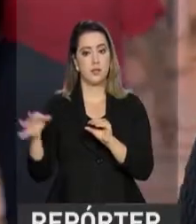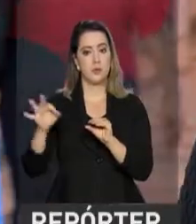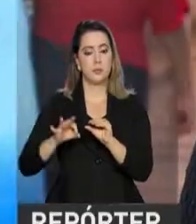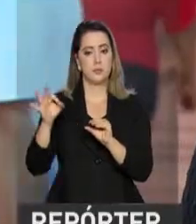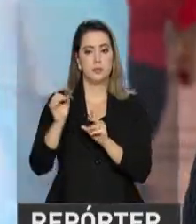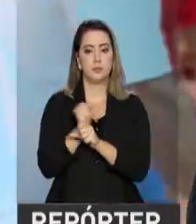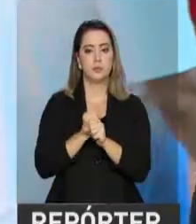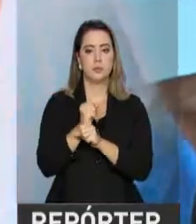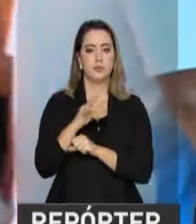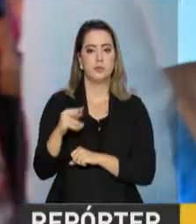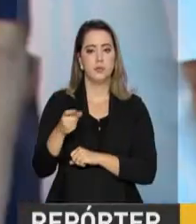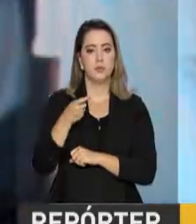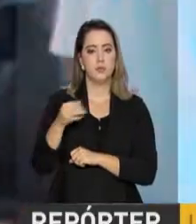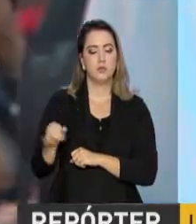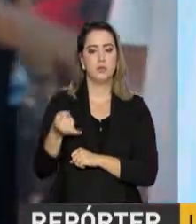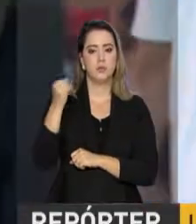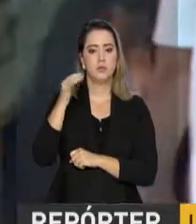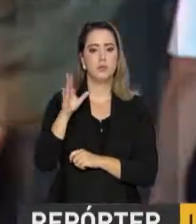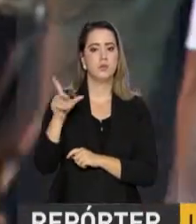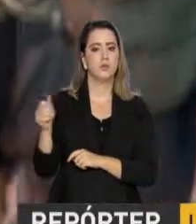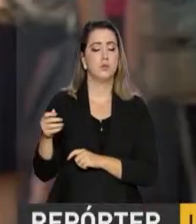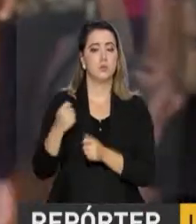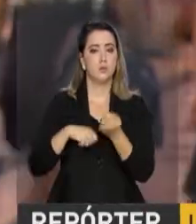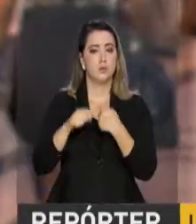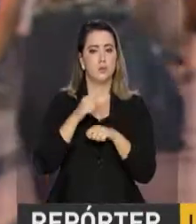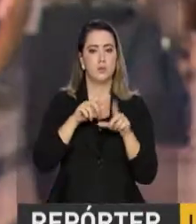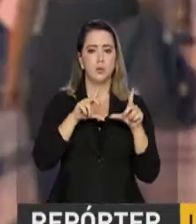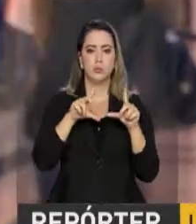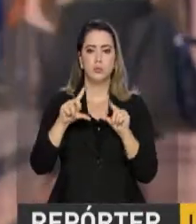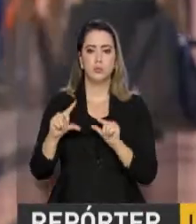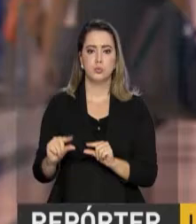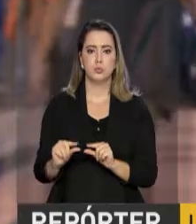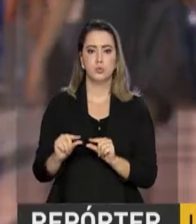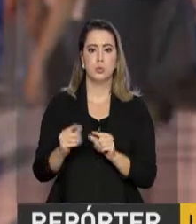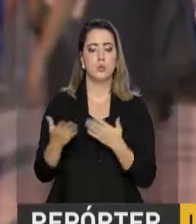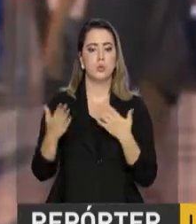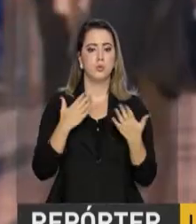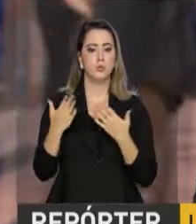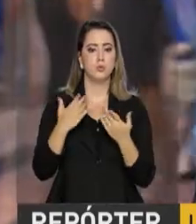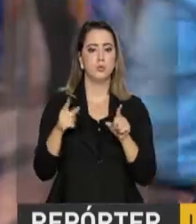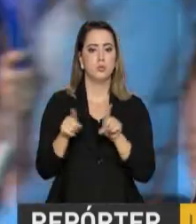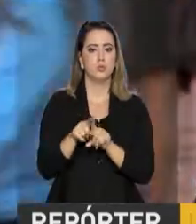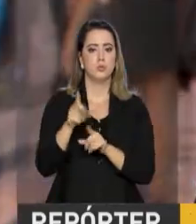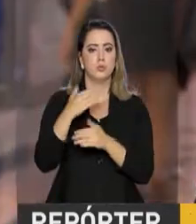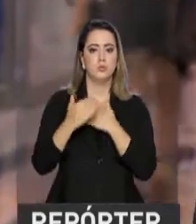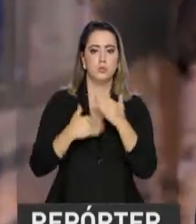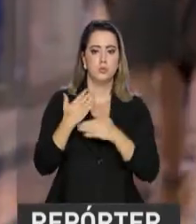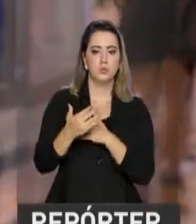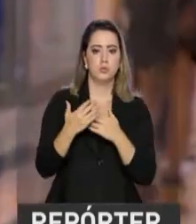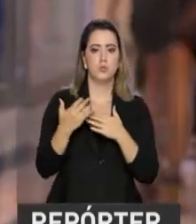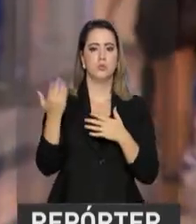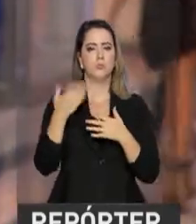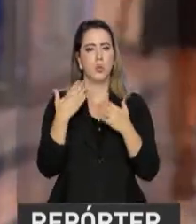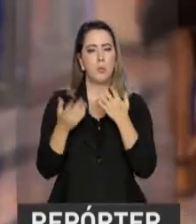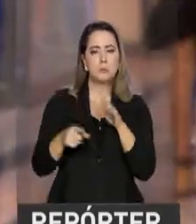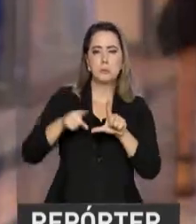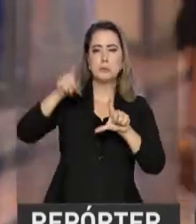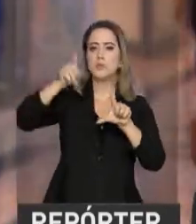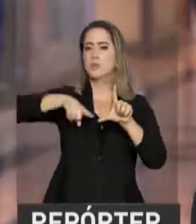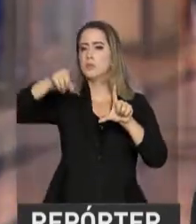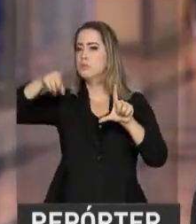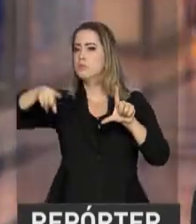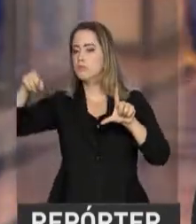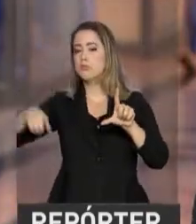de juros da economia nunca esteve tão baixa é o menor valor desde que a selic começou a ser medida pelo banco central